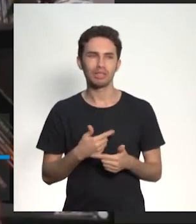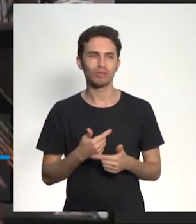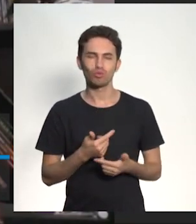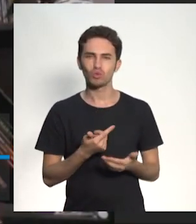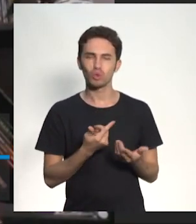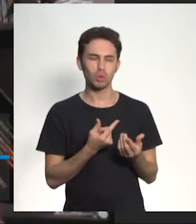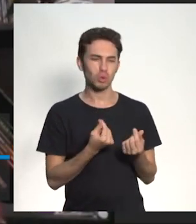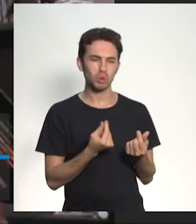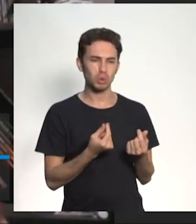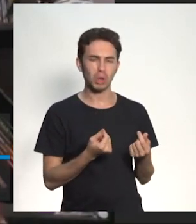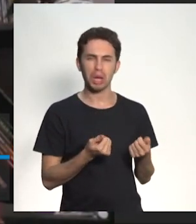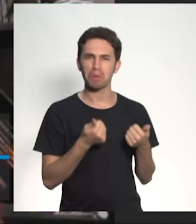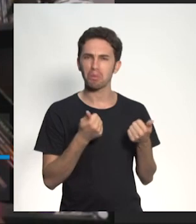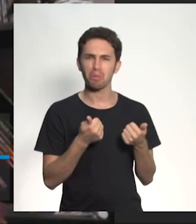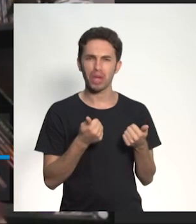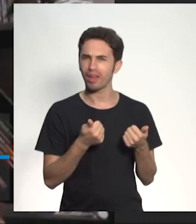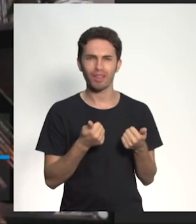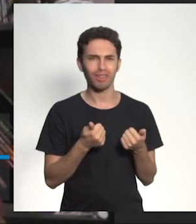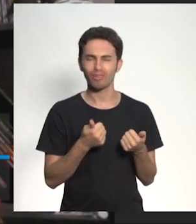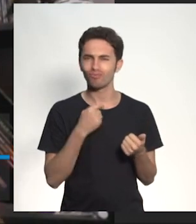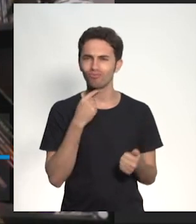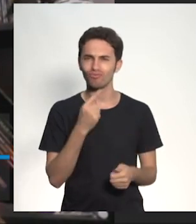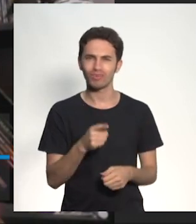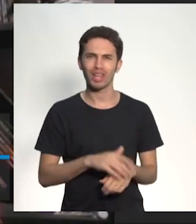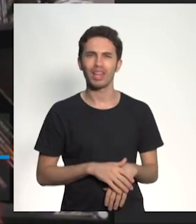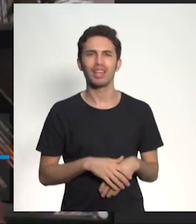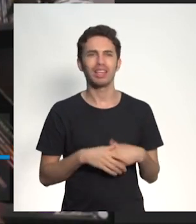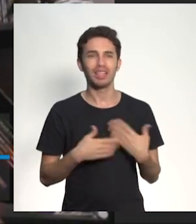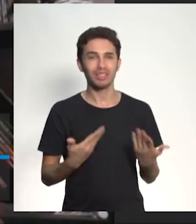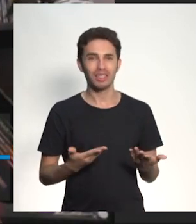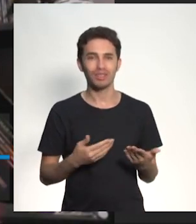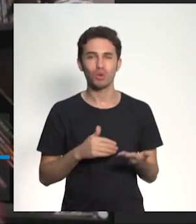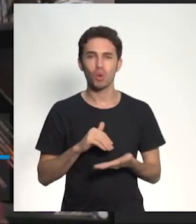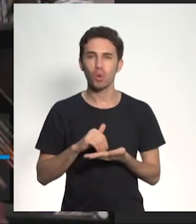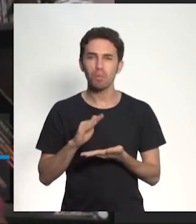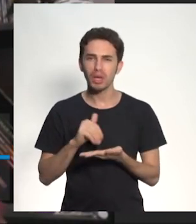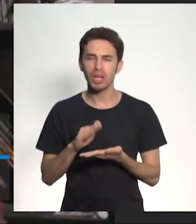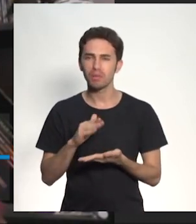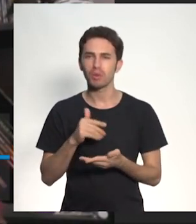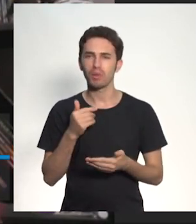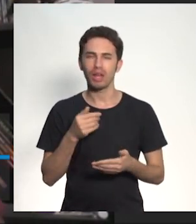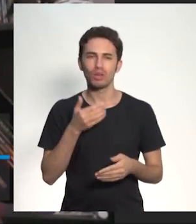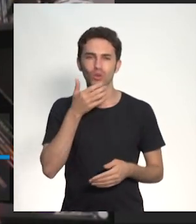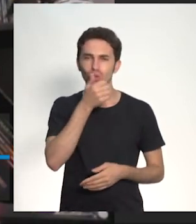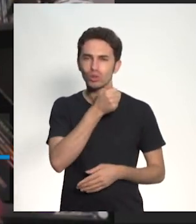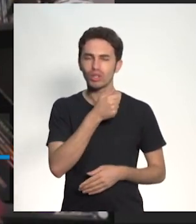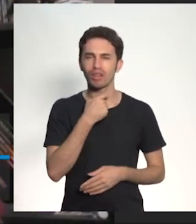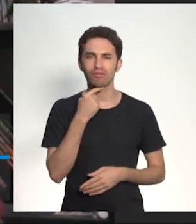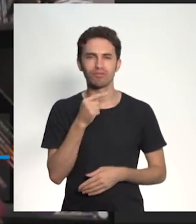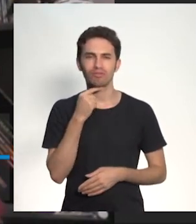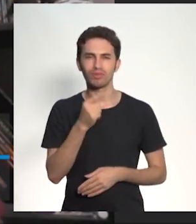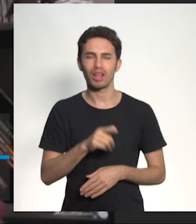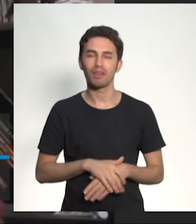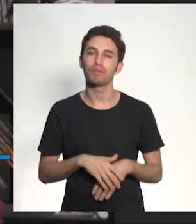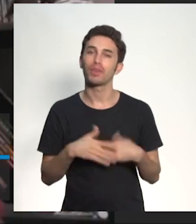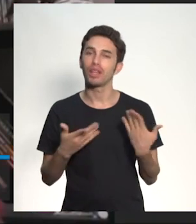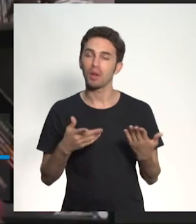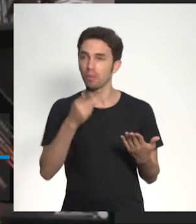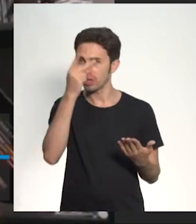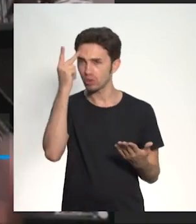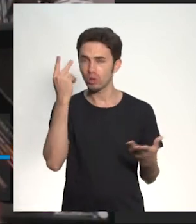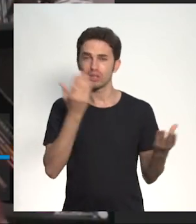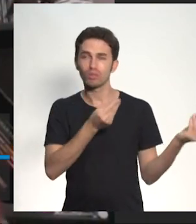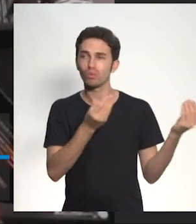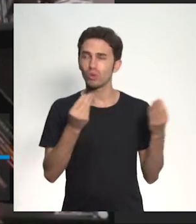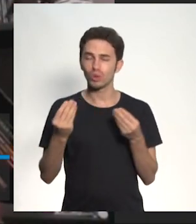seu sustento. Então, a partir do momento que mesmo depois de toda essa luta, de todo esse tempo, ainda existem